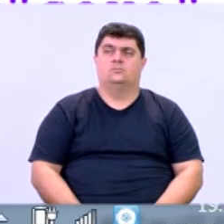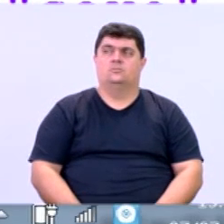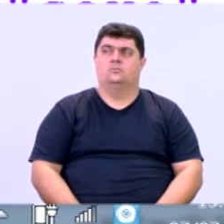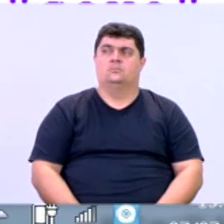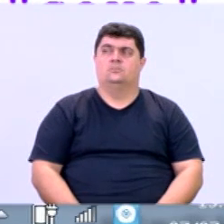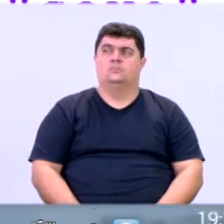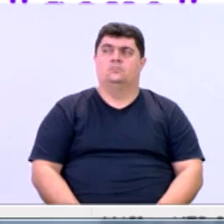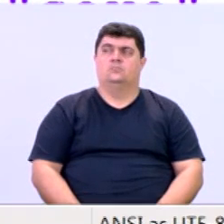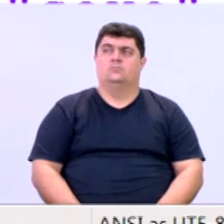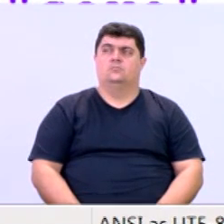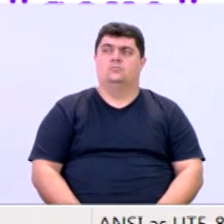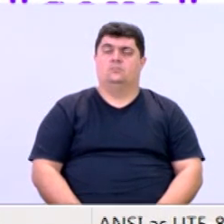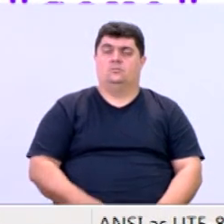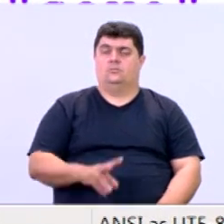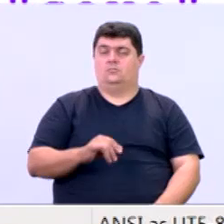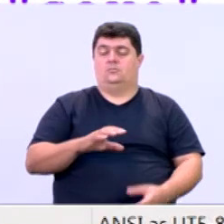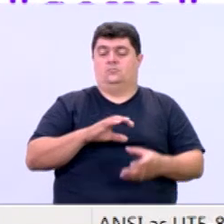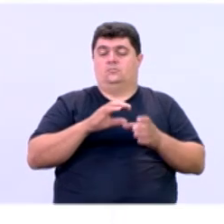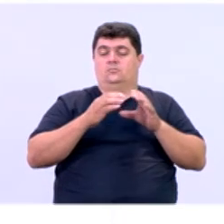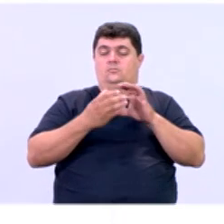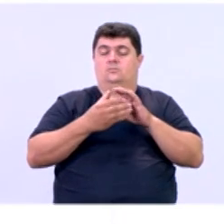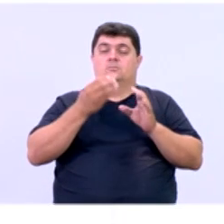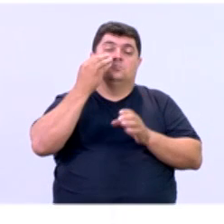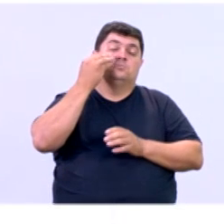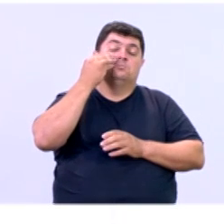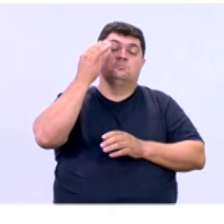Então, vou atualizar.